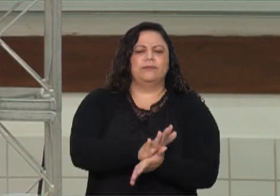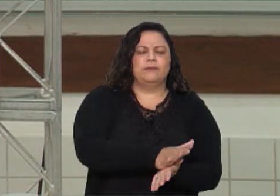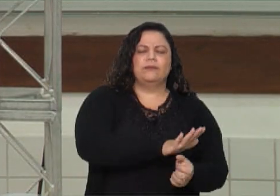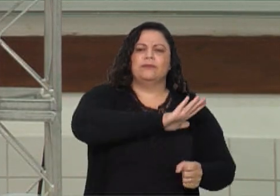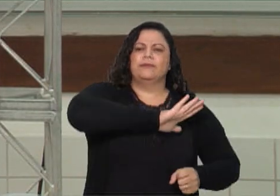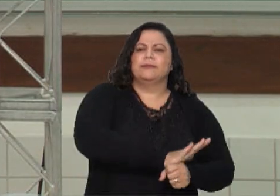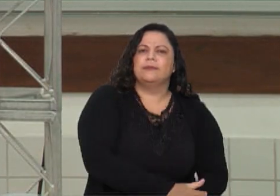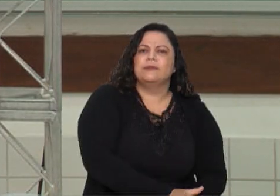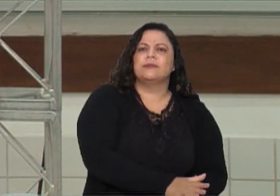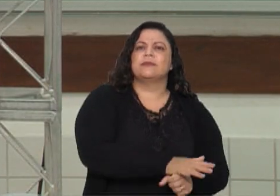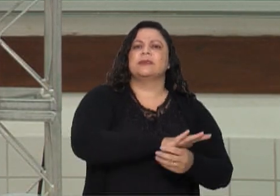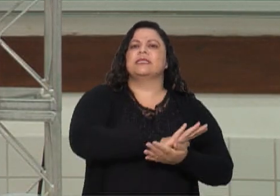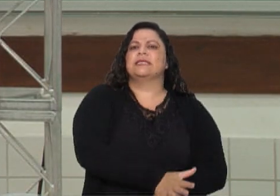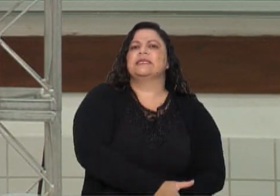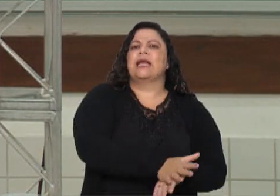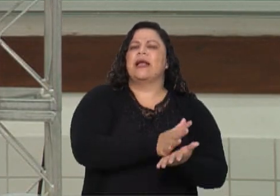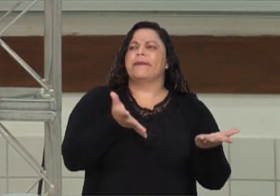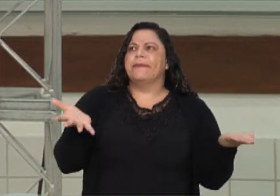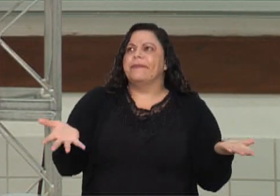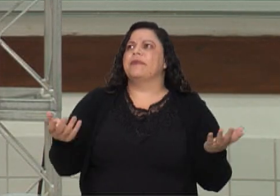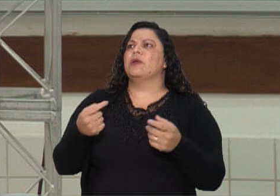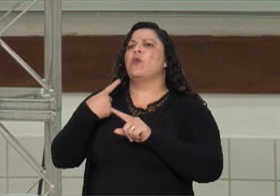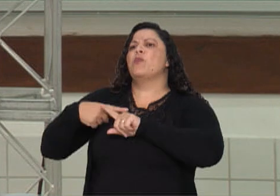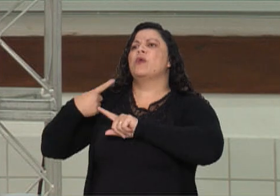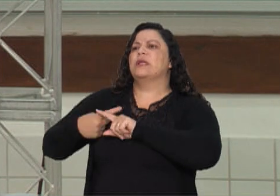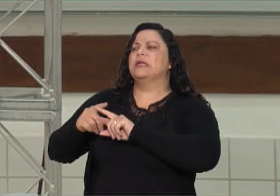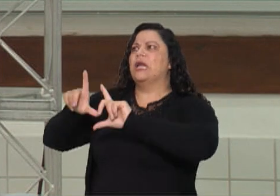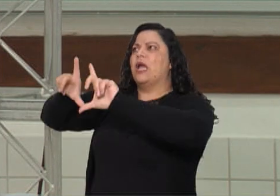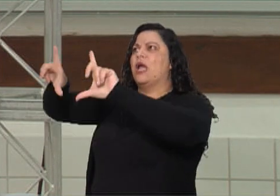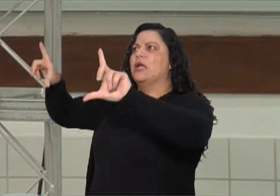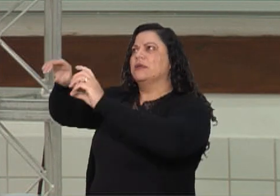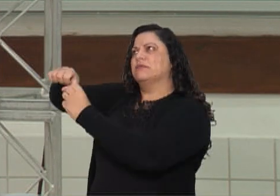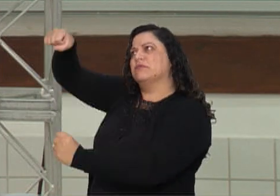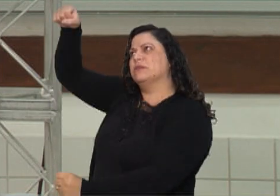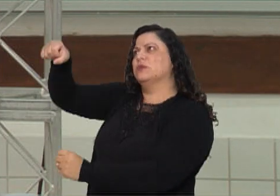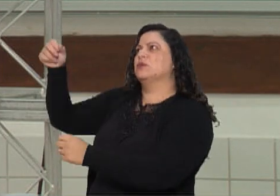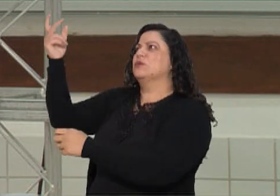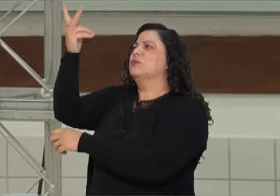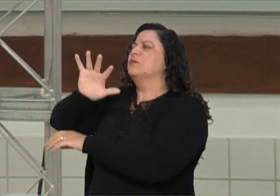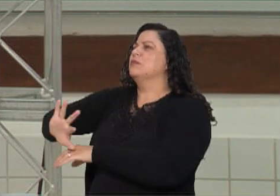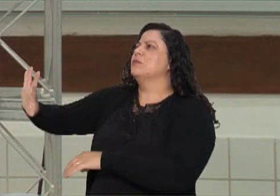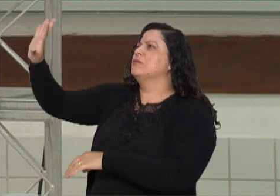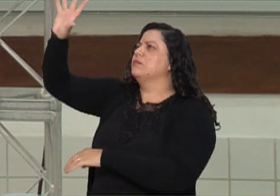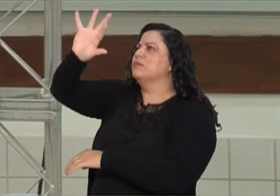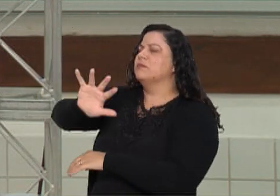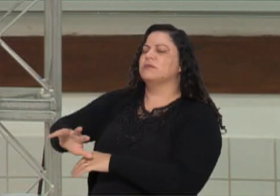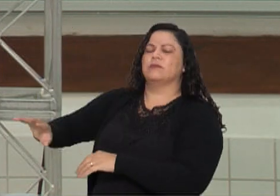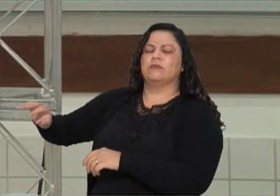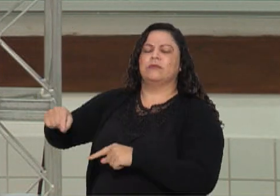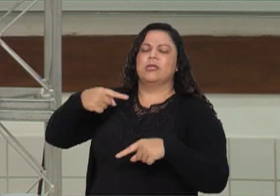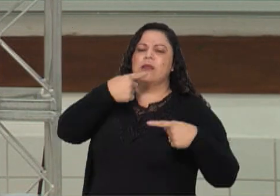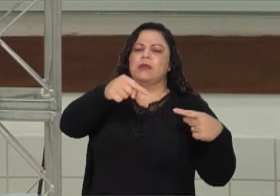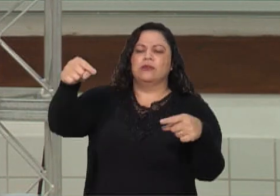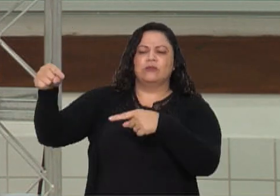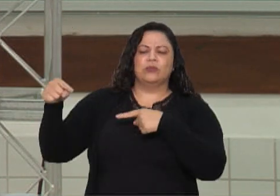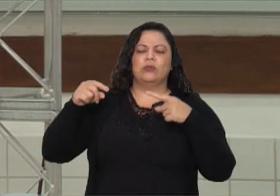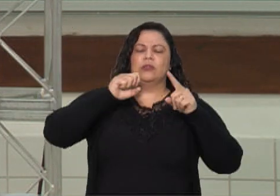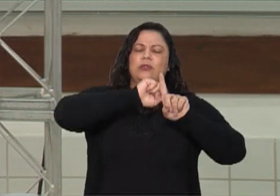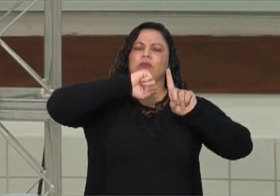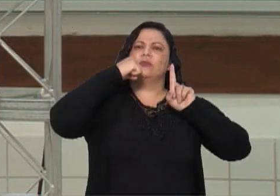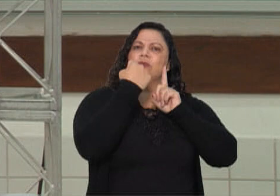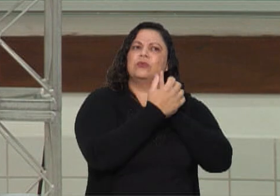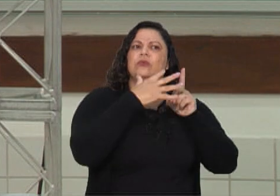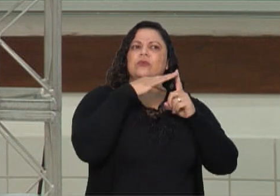também estavam aí colocando nas suas obras o que estava acontecendo, né? Tinha lá um cunho mais político, mais social, também assim como